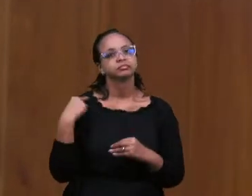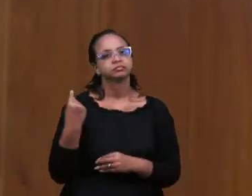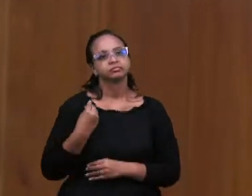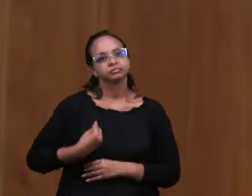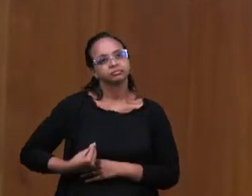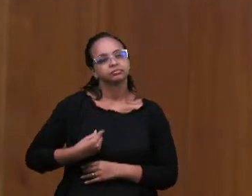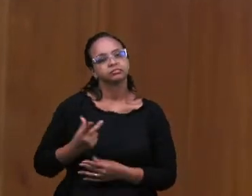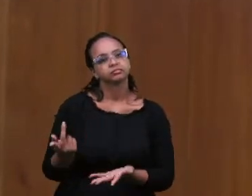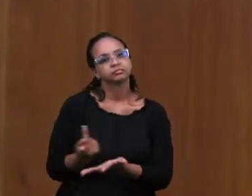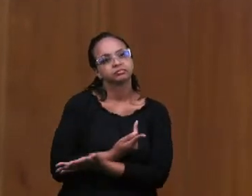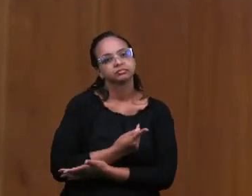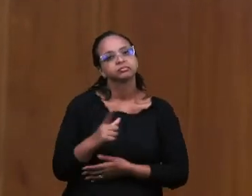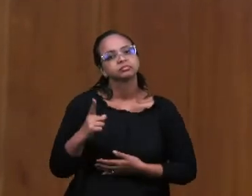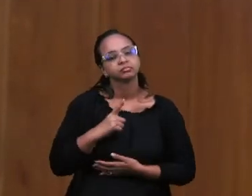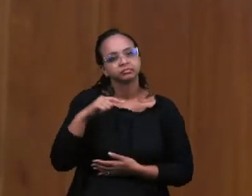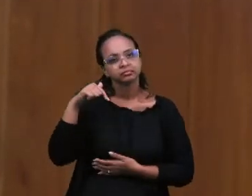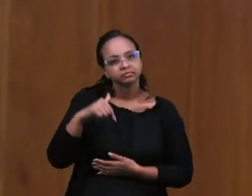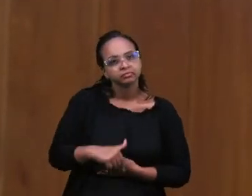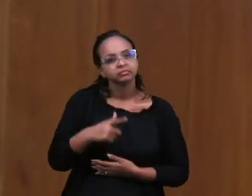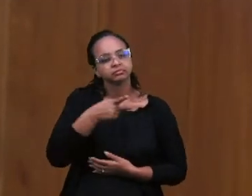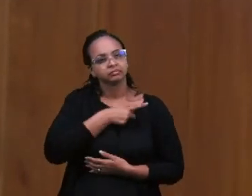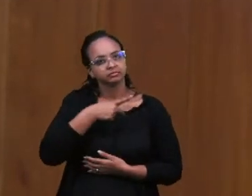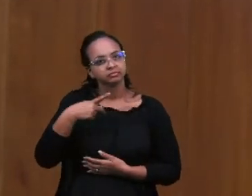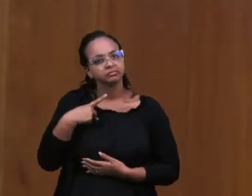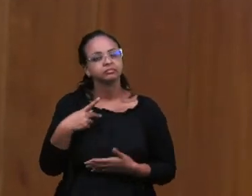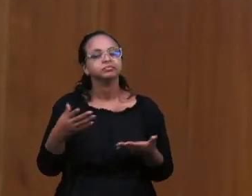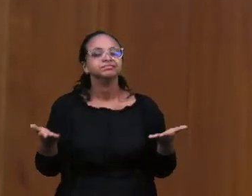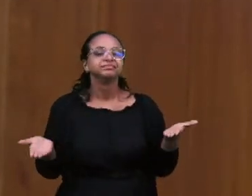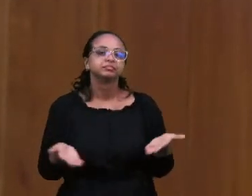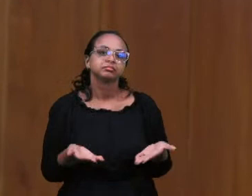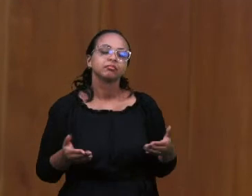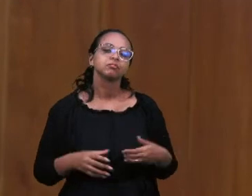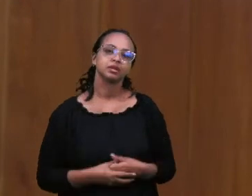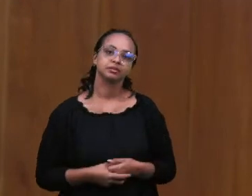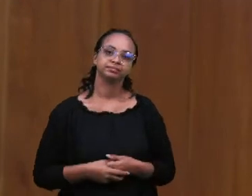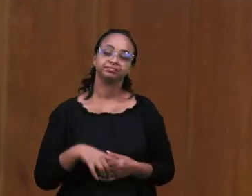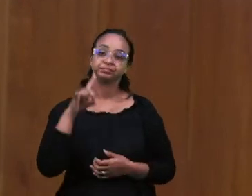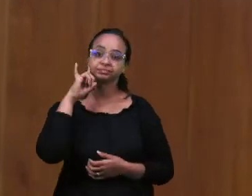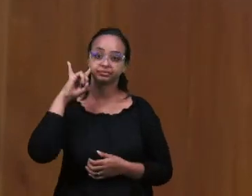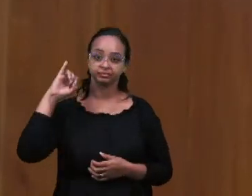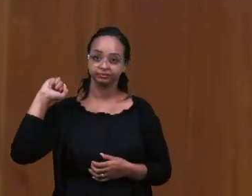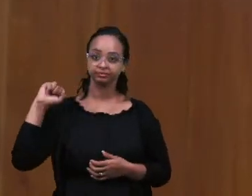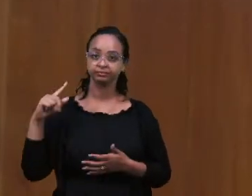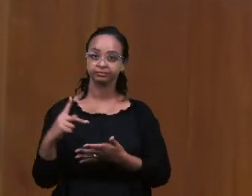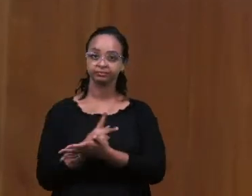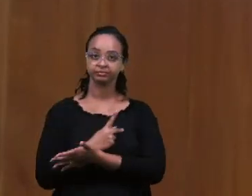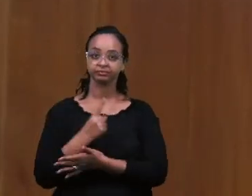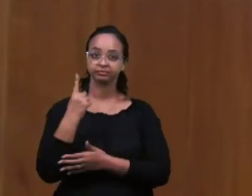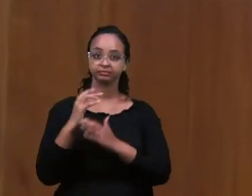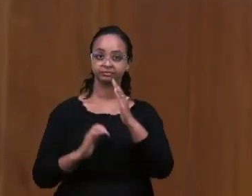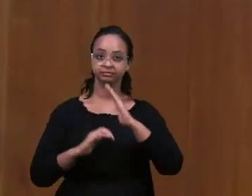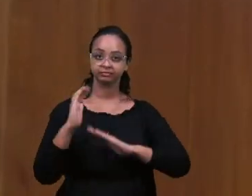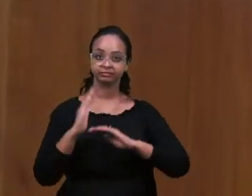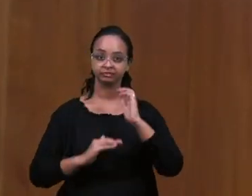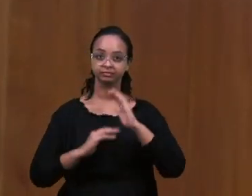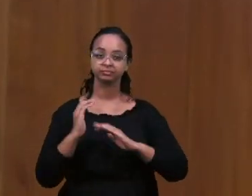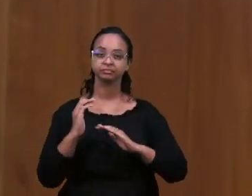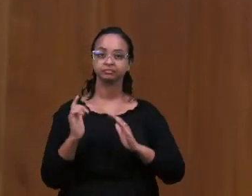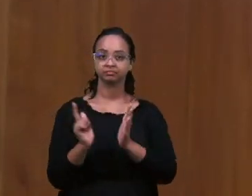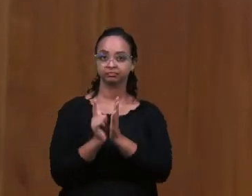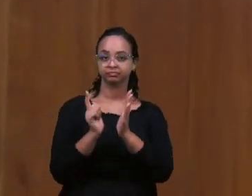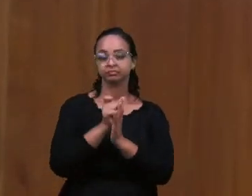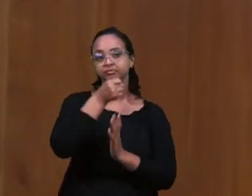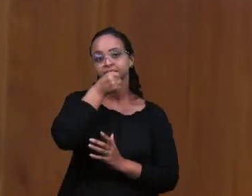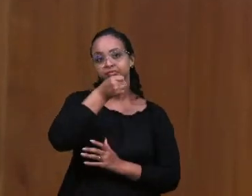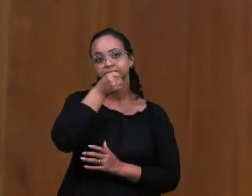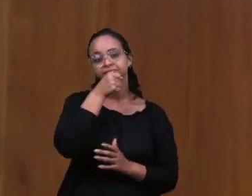nos trouxe, inclusive, ao ministério. Outro dia, uma profissional de imprensa, uma repórter, me perguntou assim,